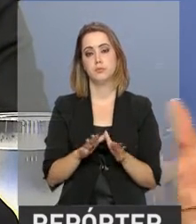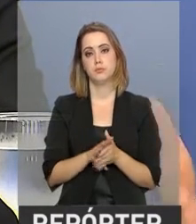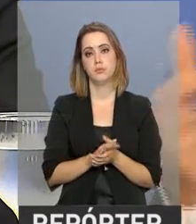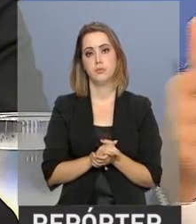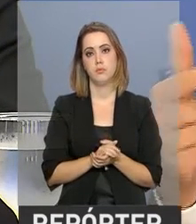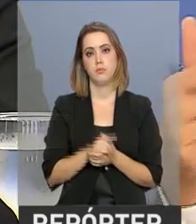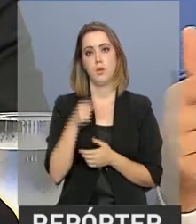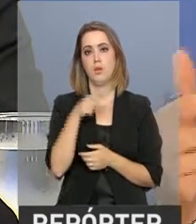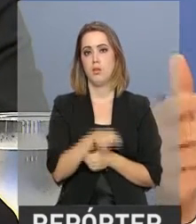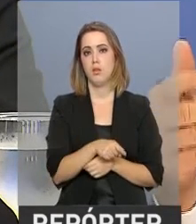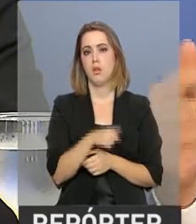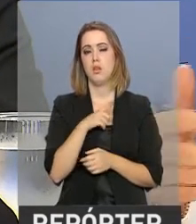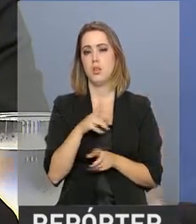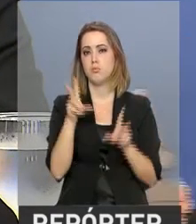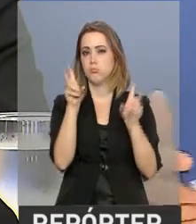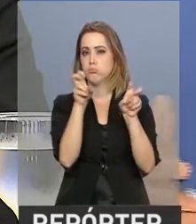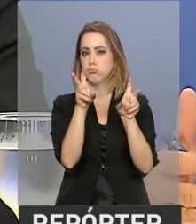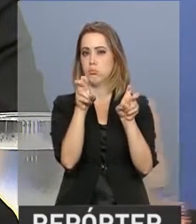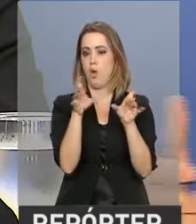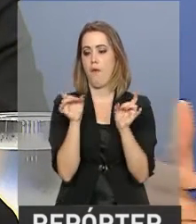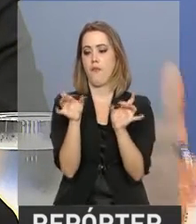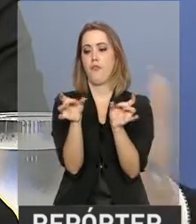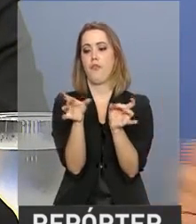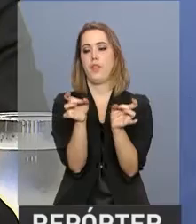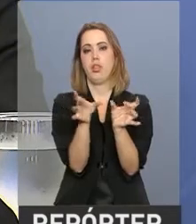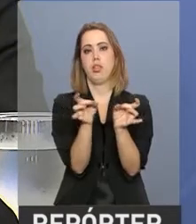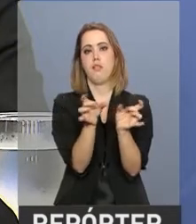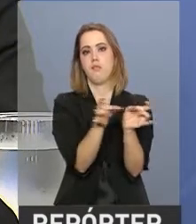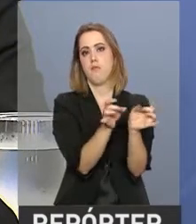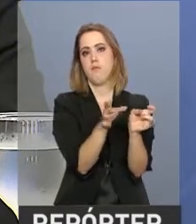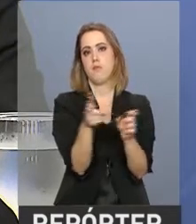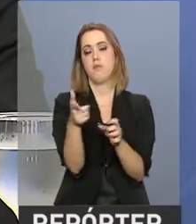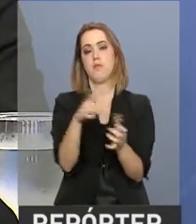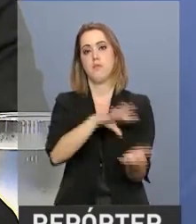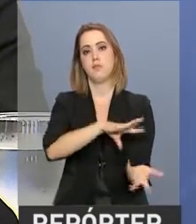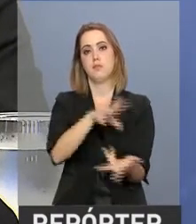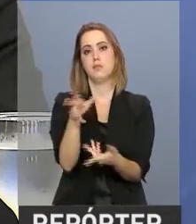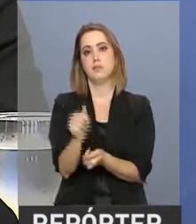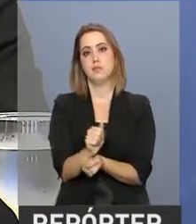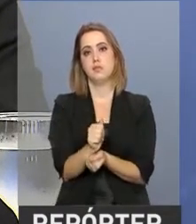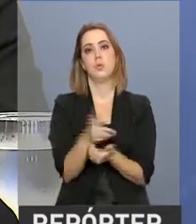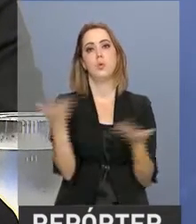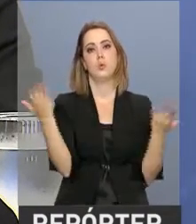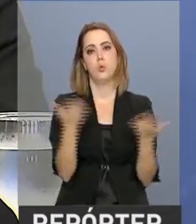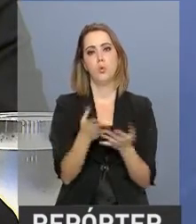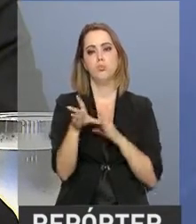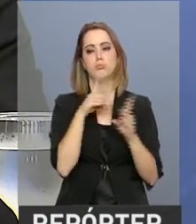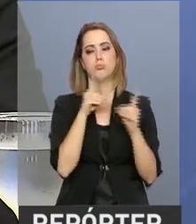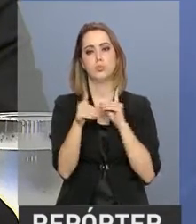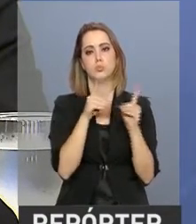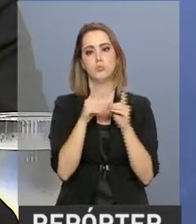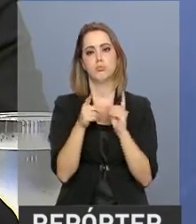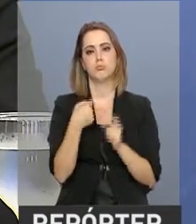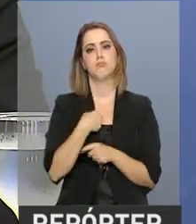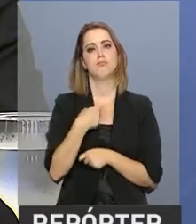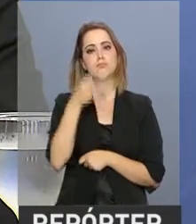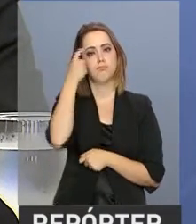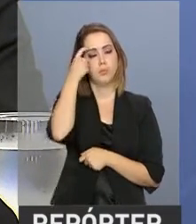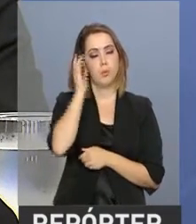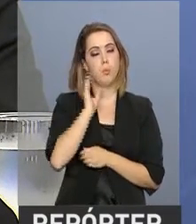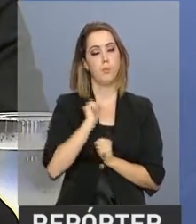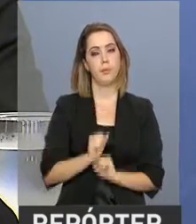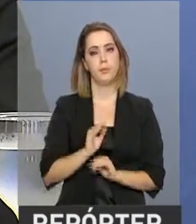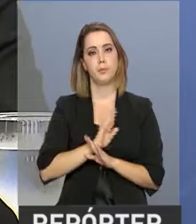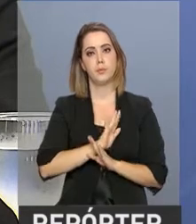esse subtema exportações melhoria das exportações que foi discutido no fórum hoje eu penso que poderá contribuir